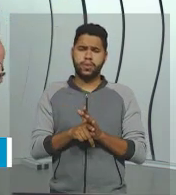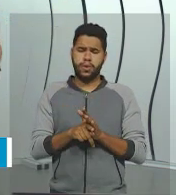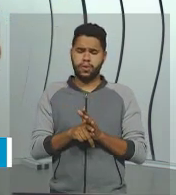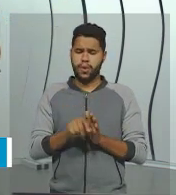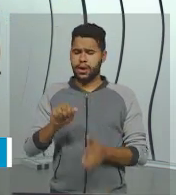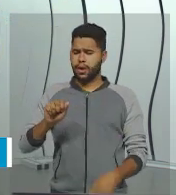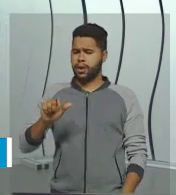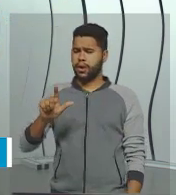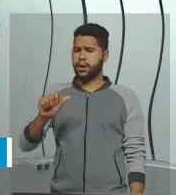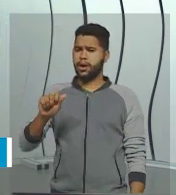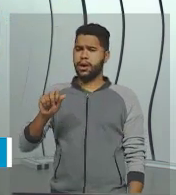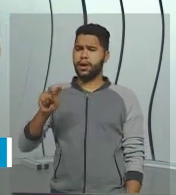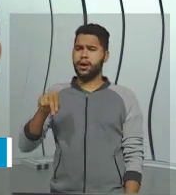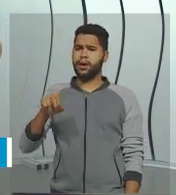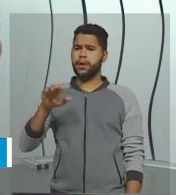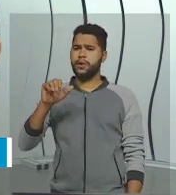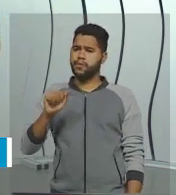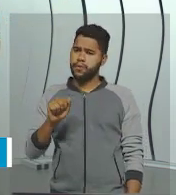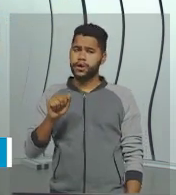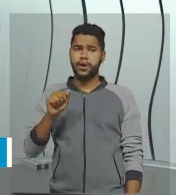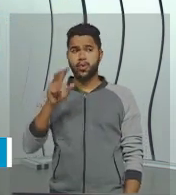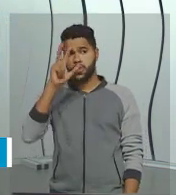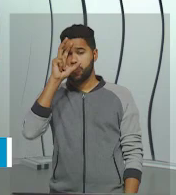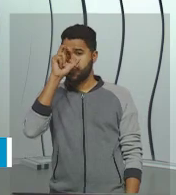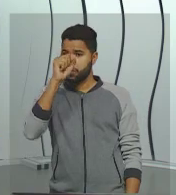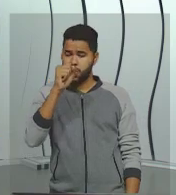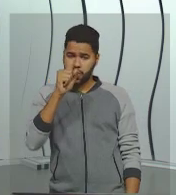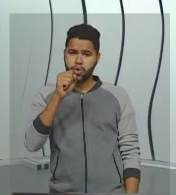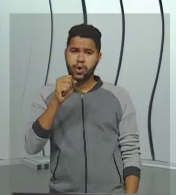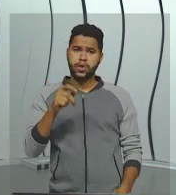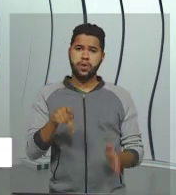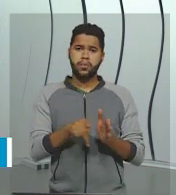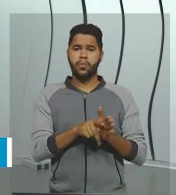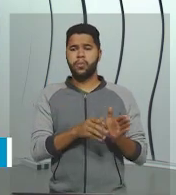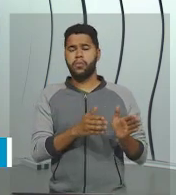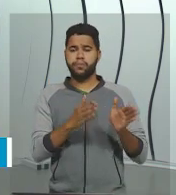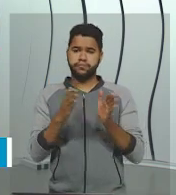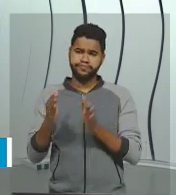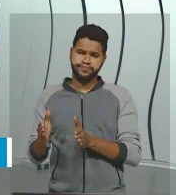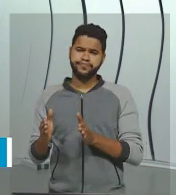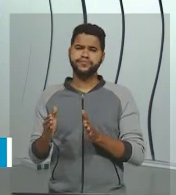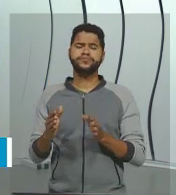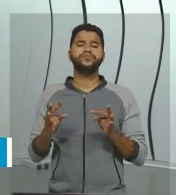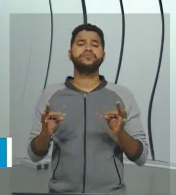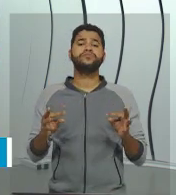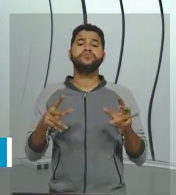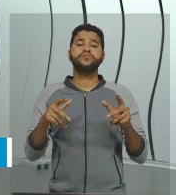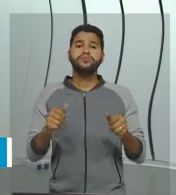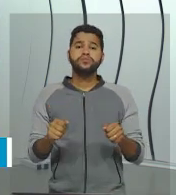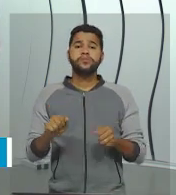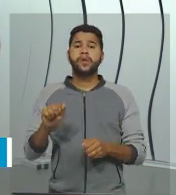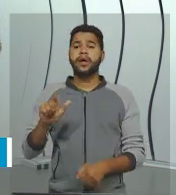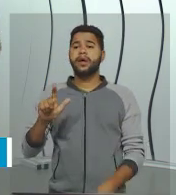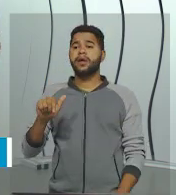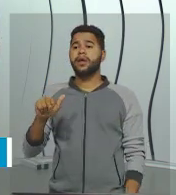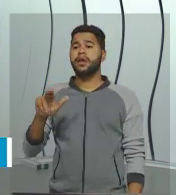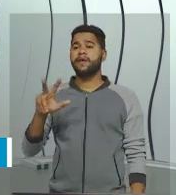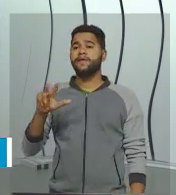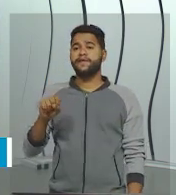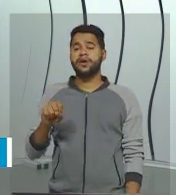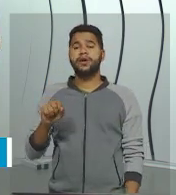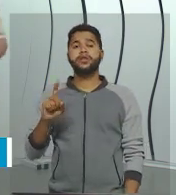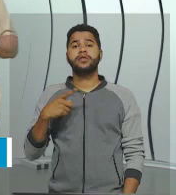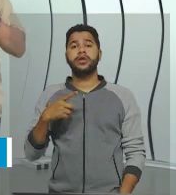alavanca para poder ter uma força grande do outro lado. E toda alavanca, ela possui 3